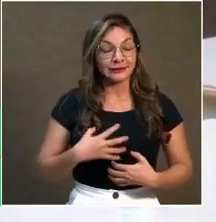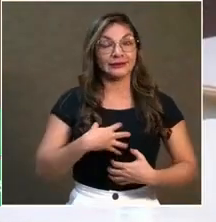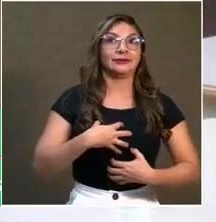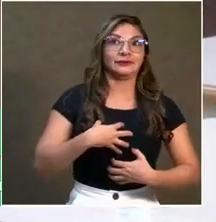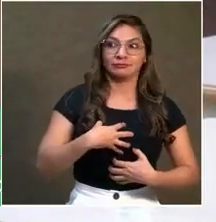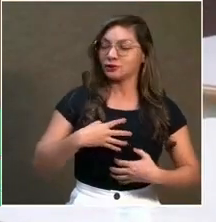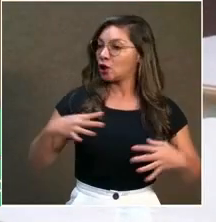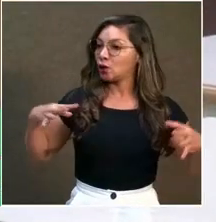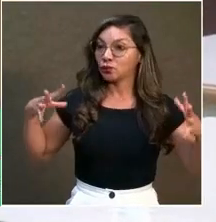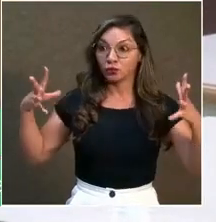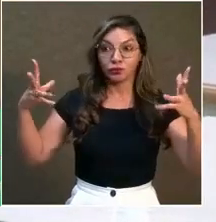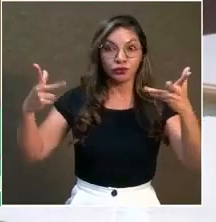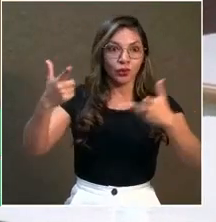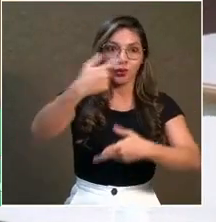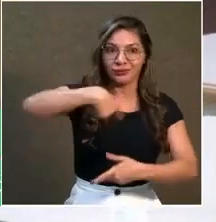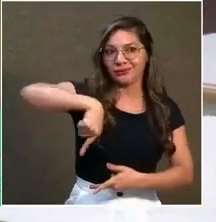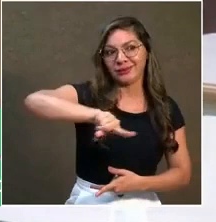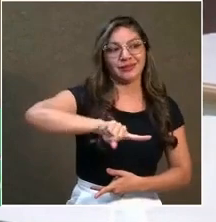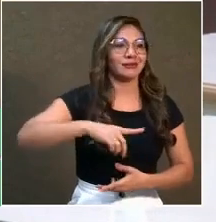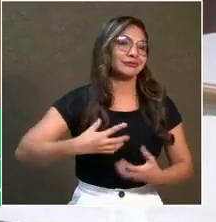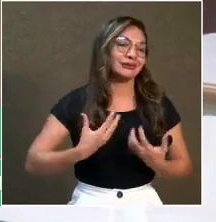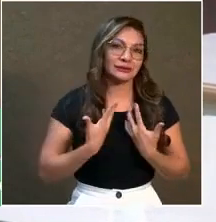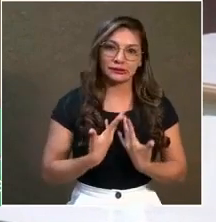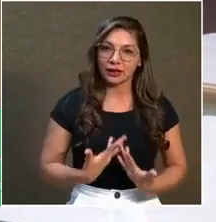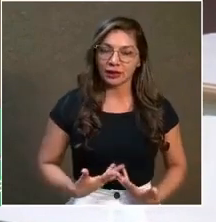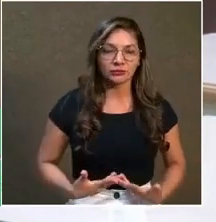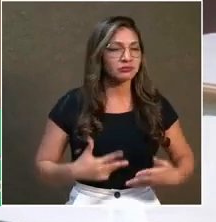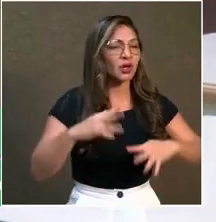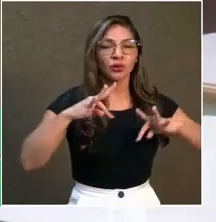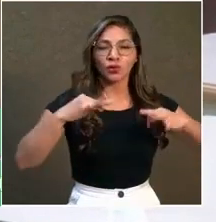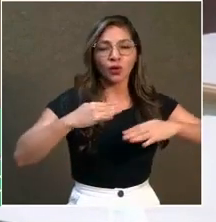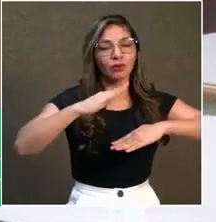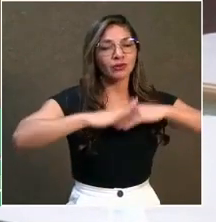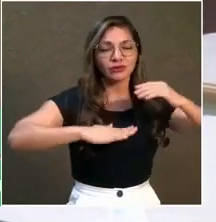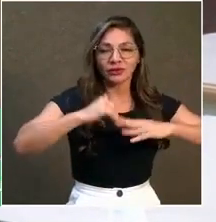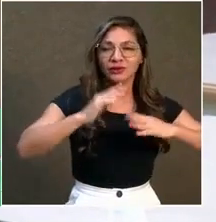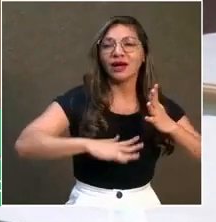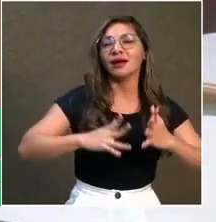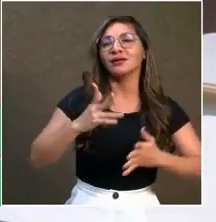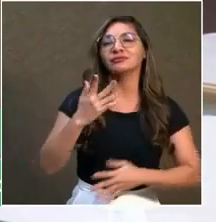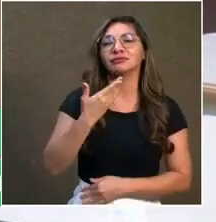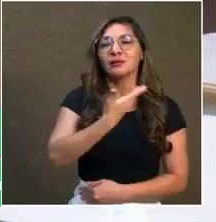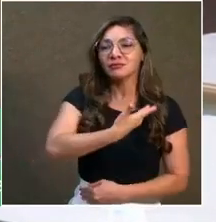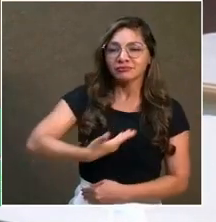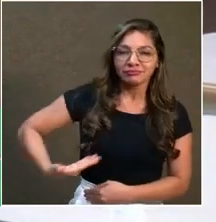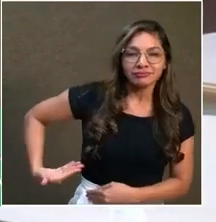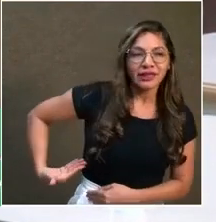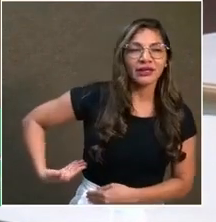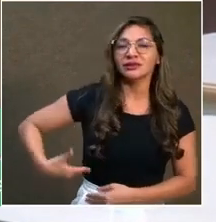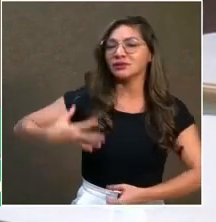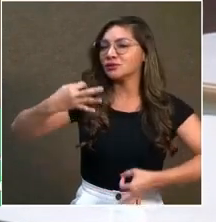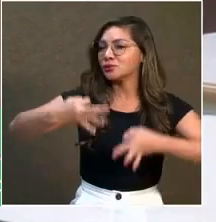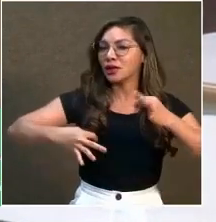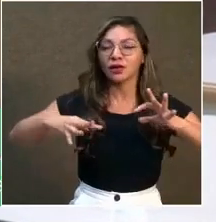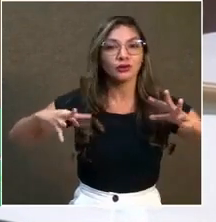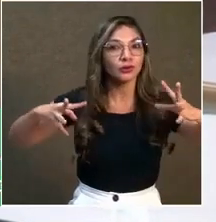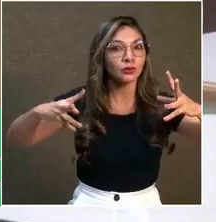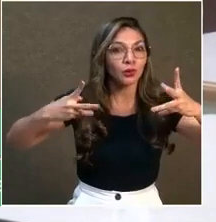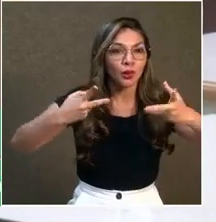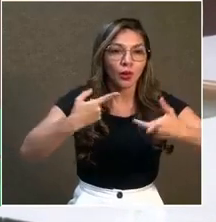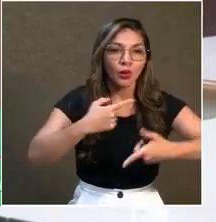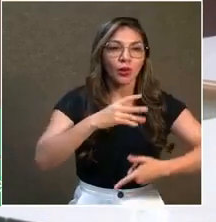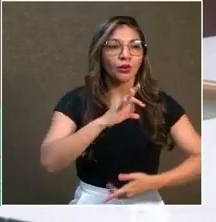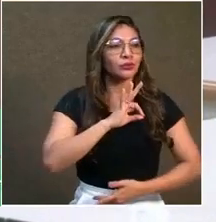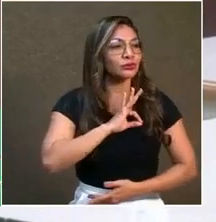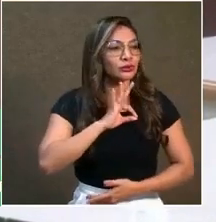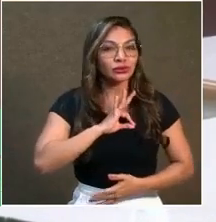atinge a todos indistintamente, tanto os profissionais que estão aqui, a presidência, os jurados, a todos, oficiais de